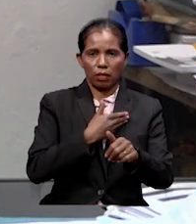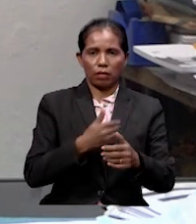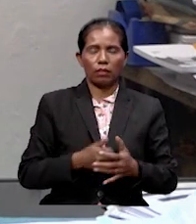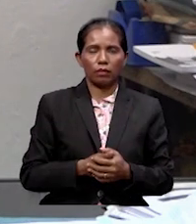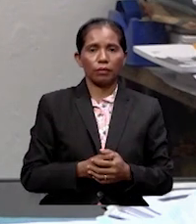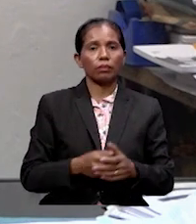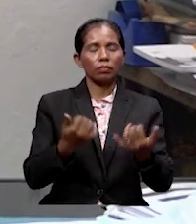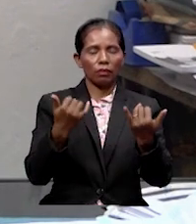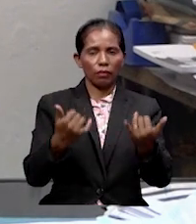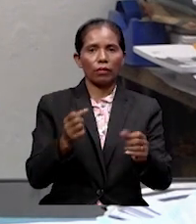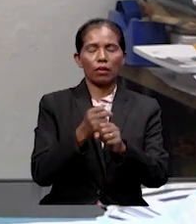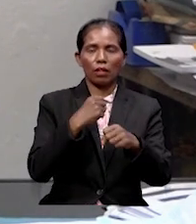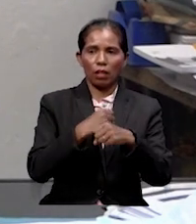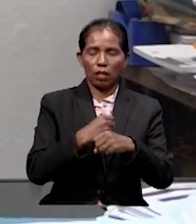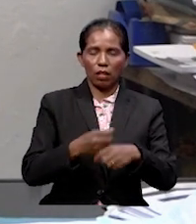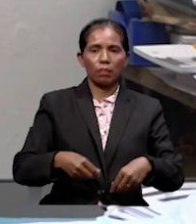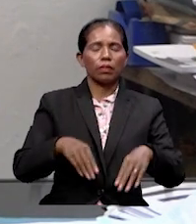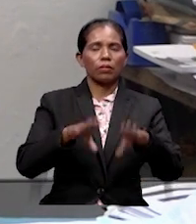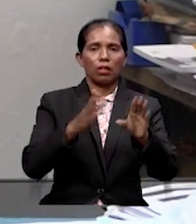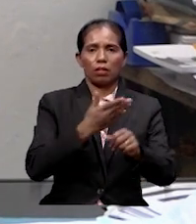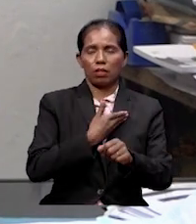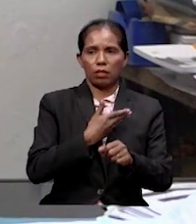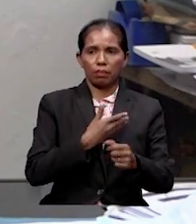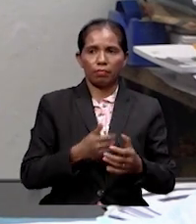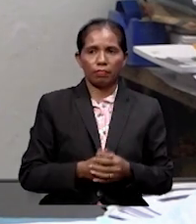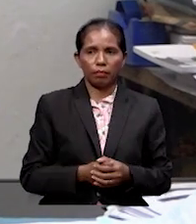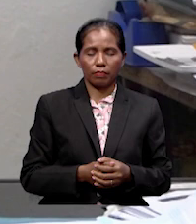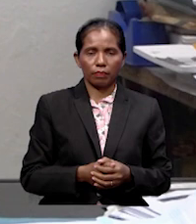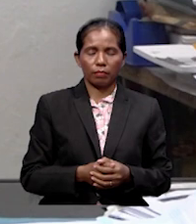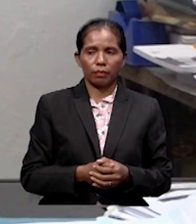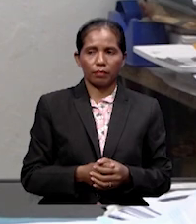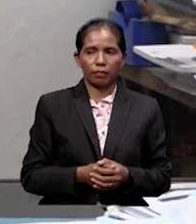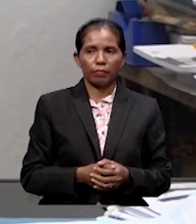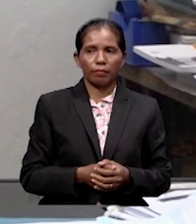homeu sidane maka halo fofu folin ne sae. Então saída.